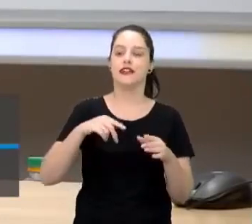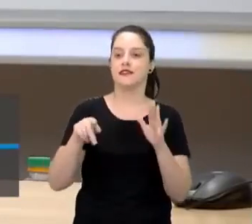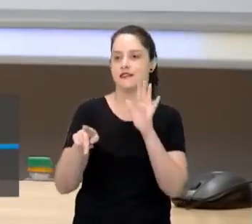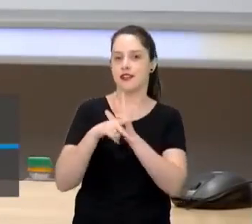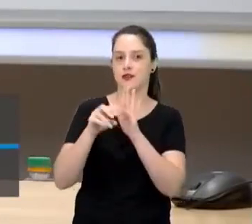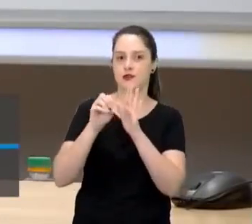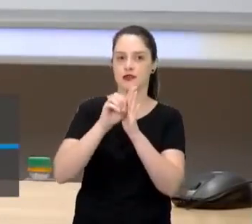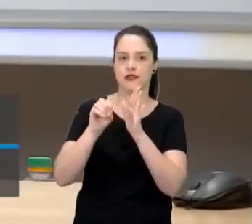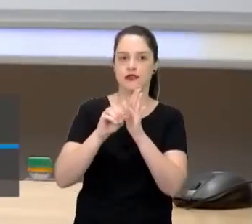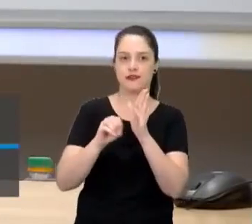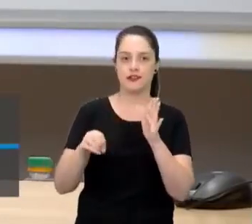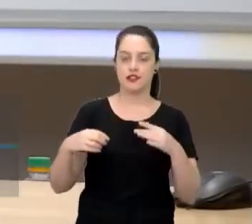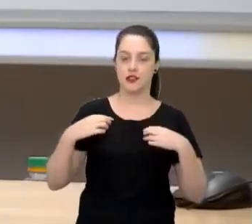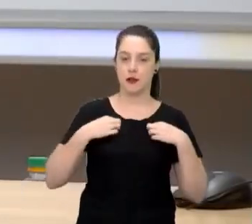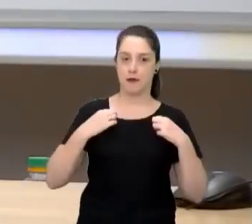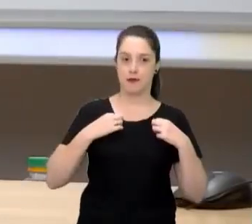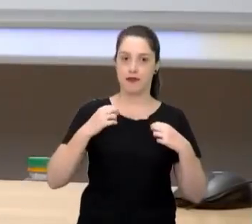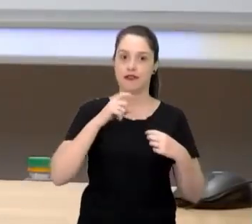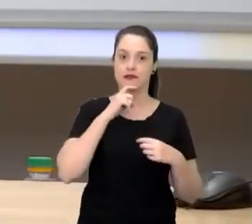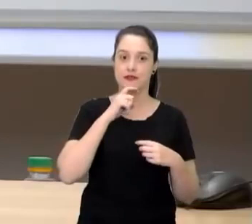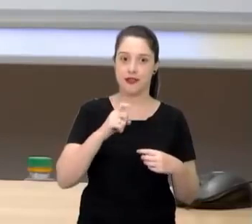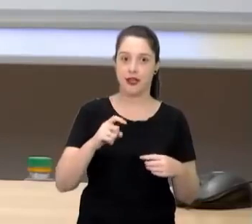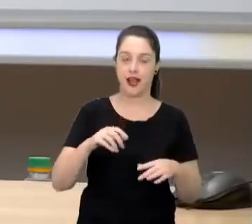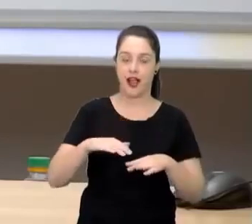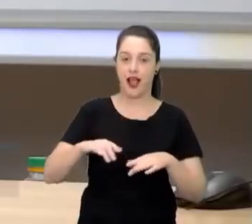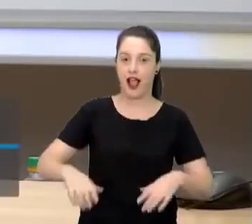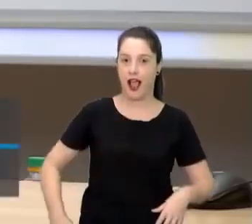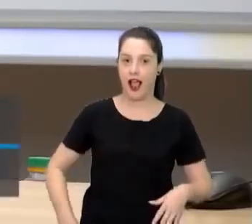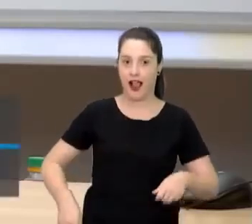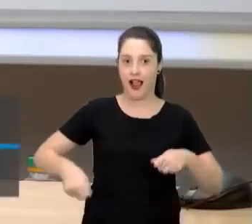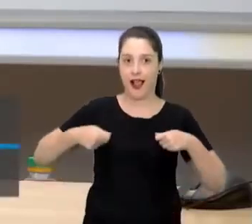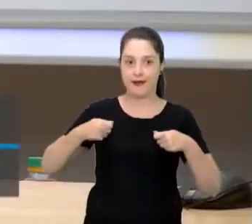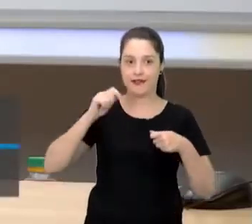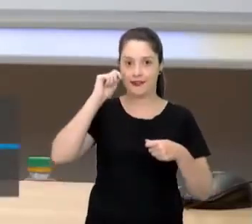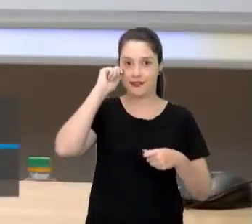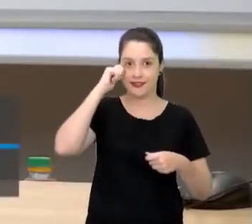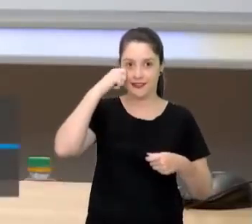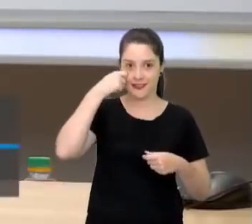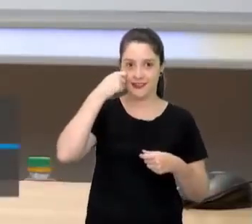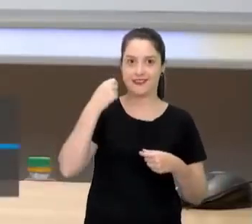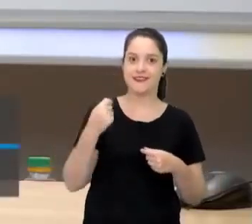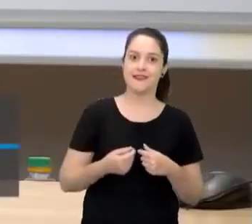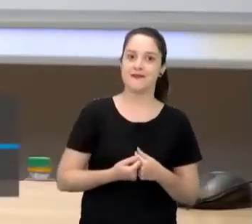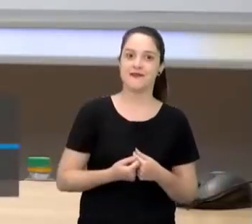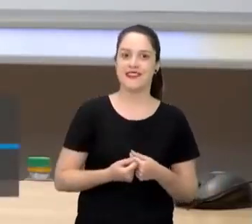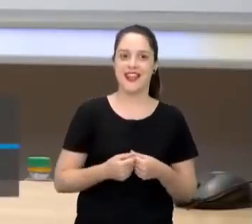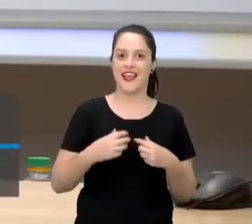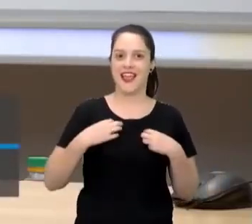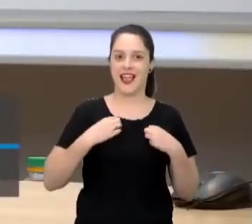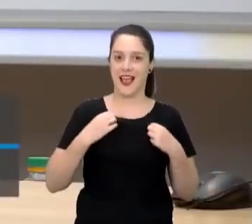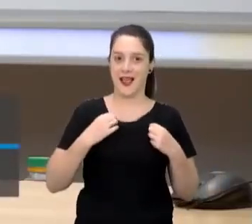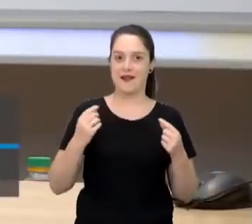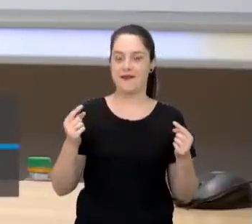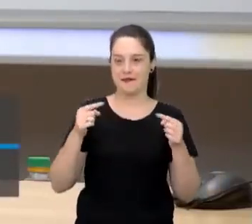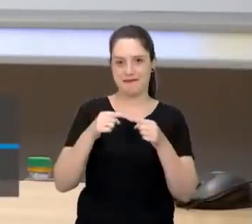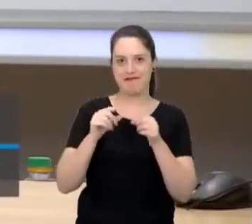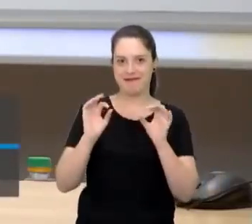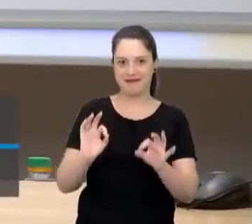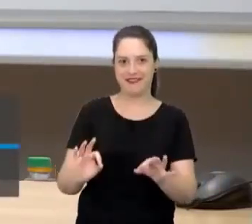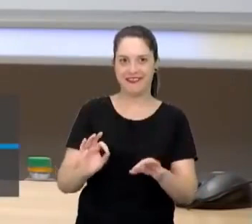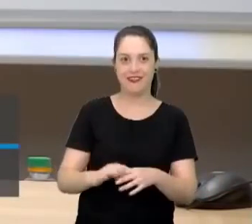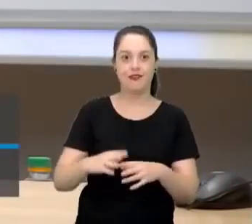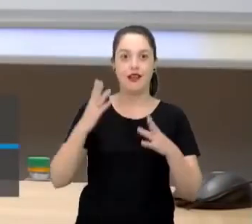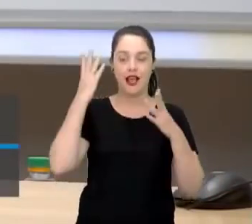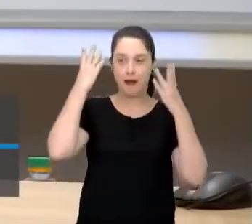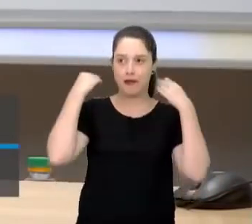aqui. Estou com uma blusa verde, uma calça preta, apesar de vocês não estarem vendo, porque tem a bancada, mas está tudo certo. Tenho